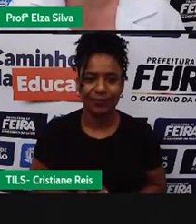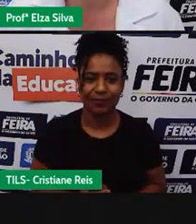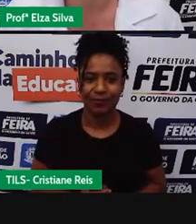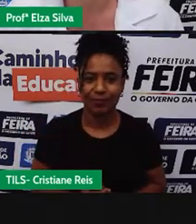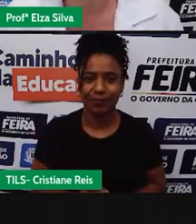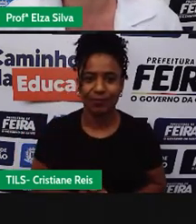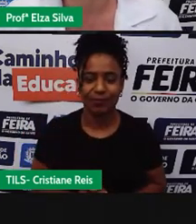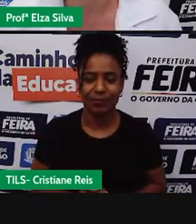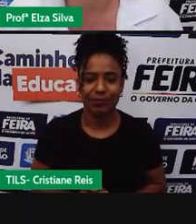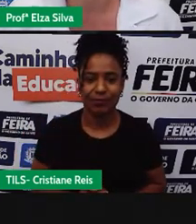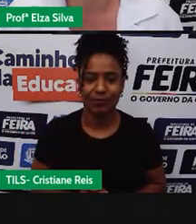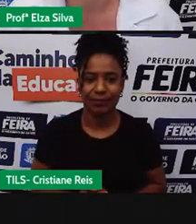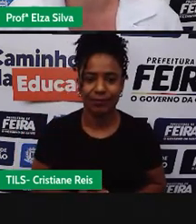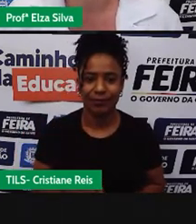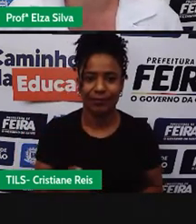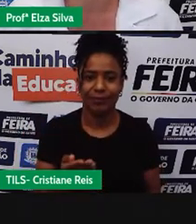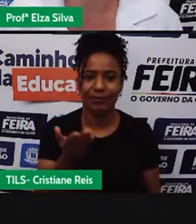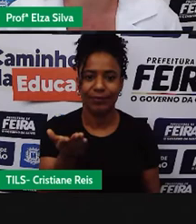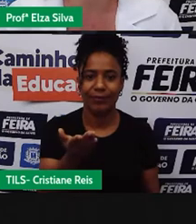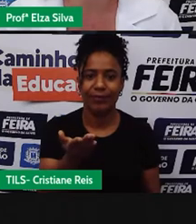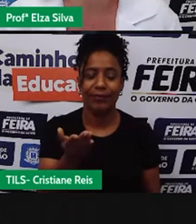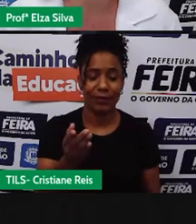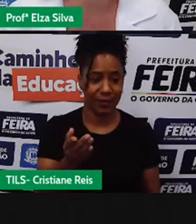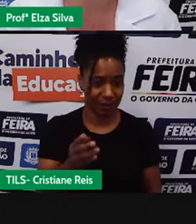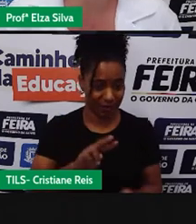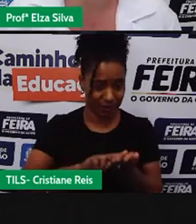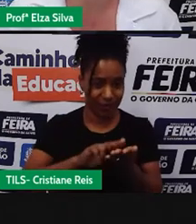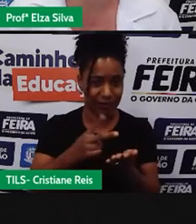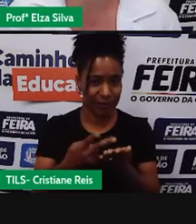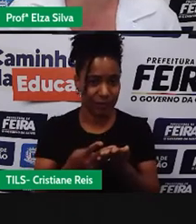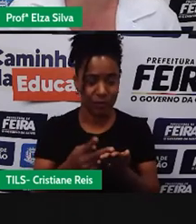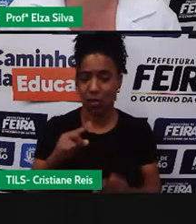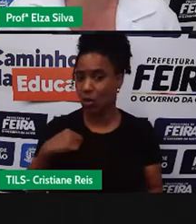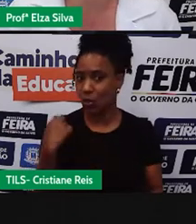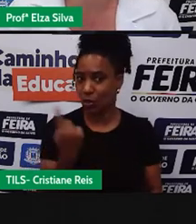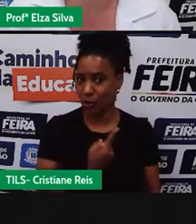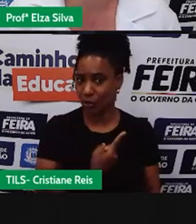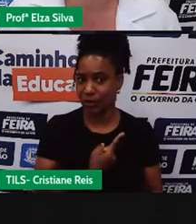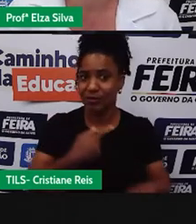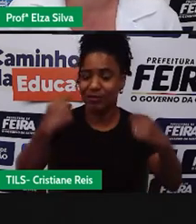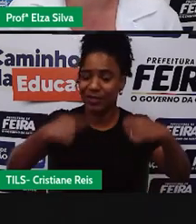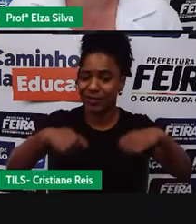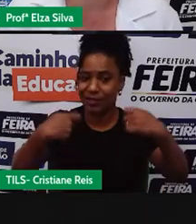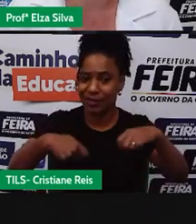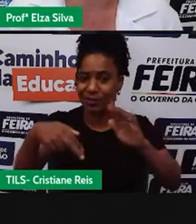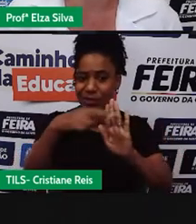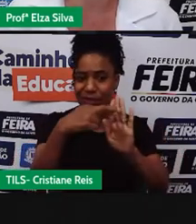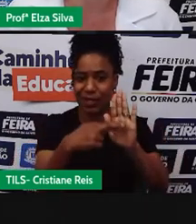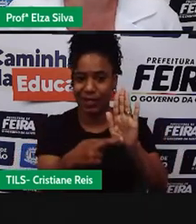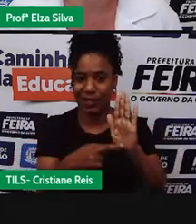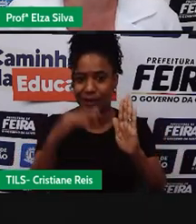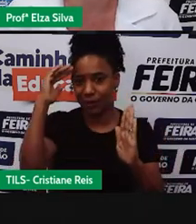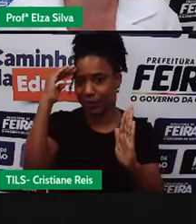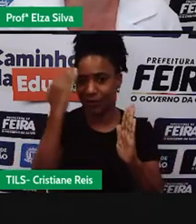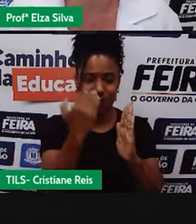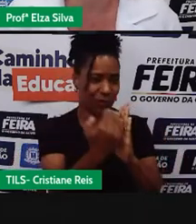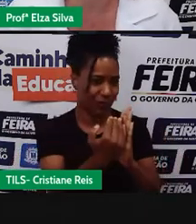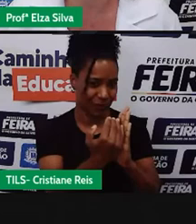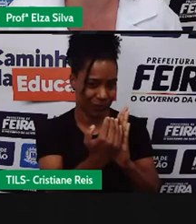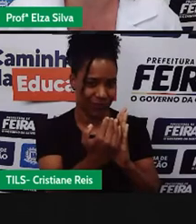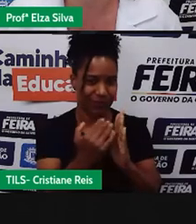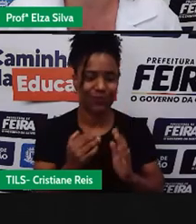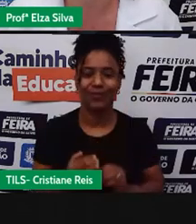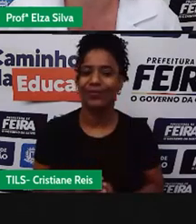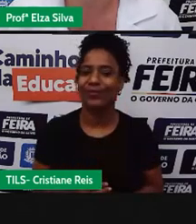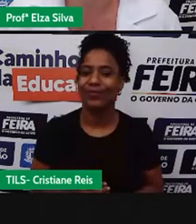follow the rules. Nós devemos seguir as regras. You must be able to work in a